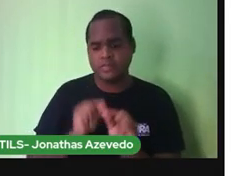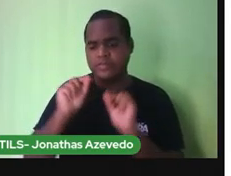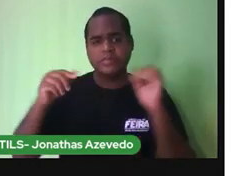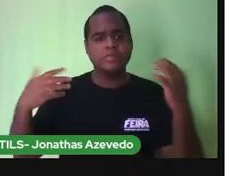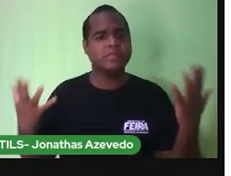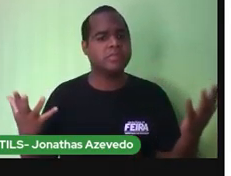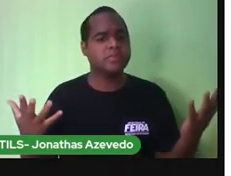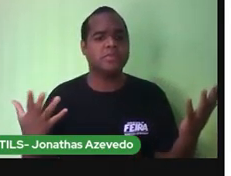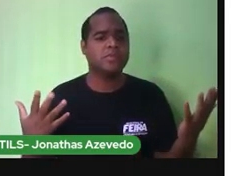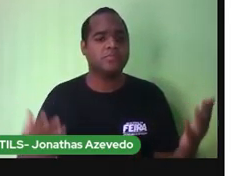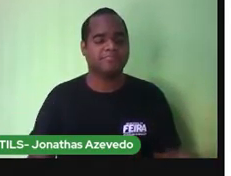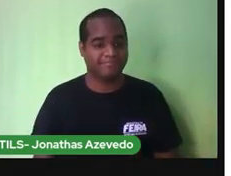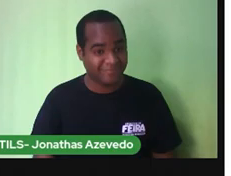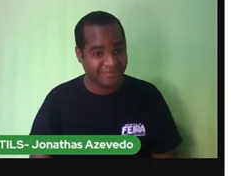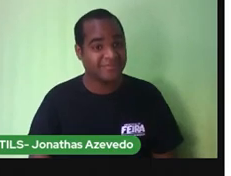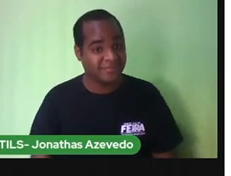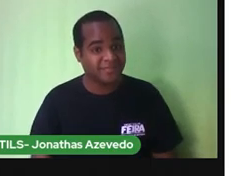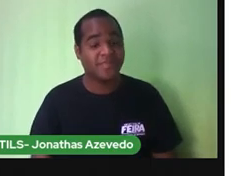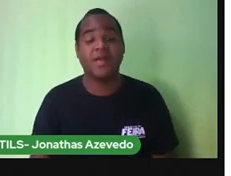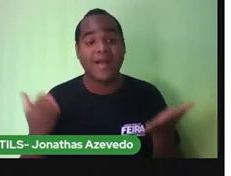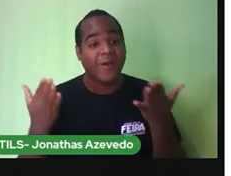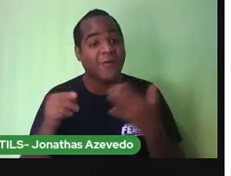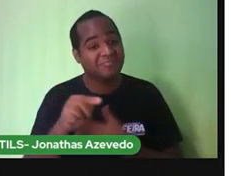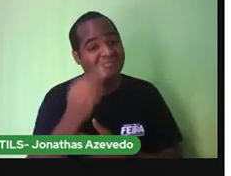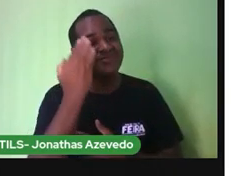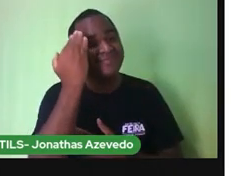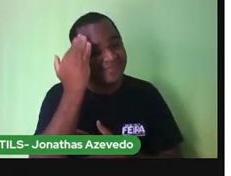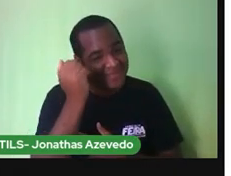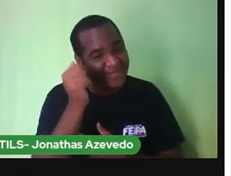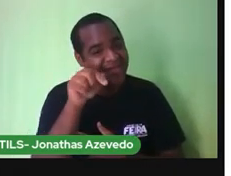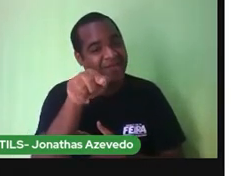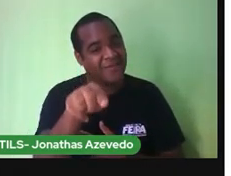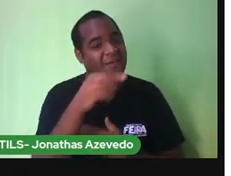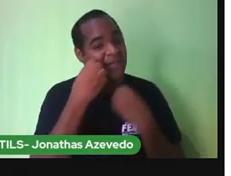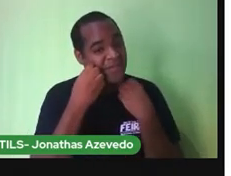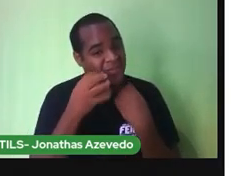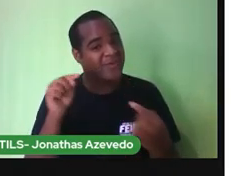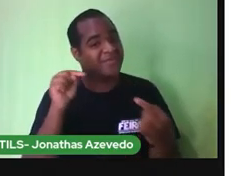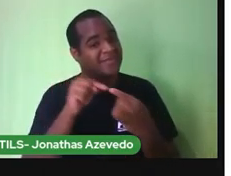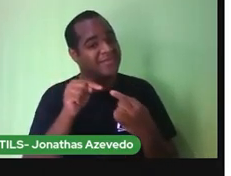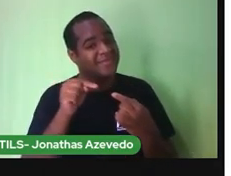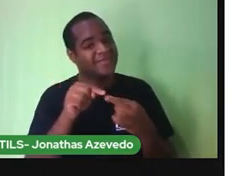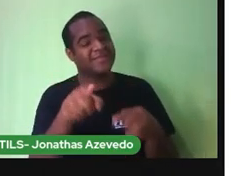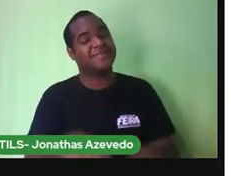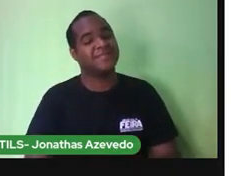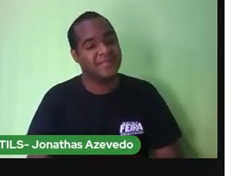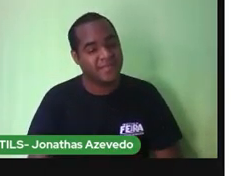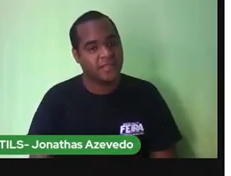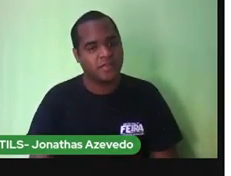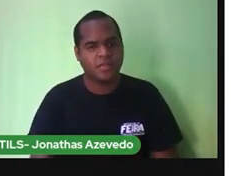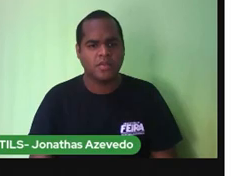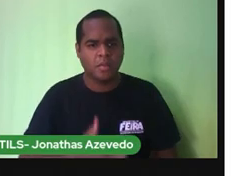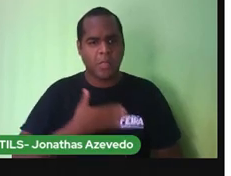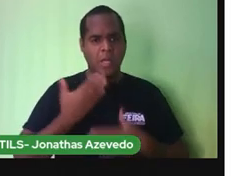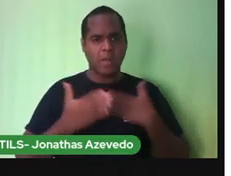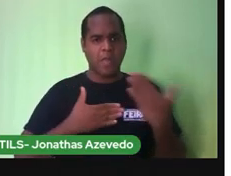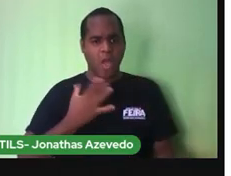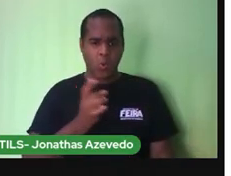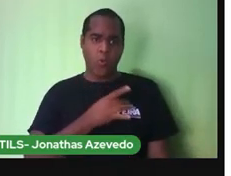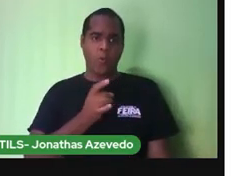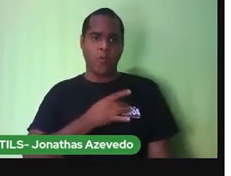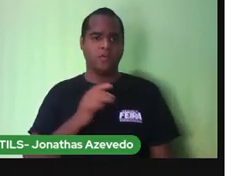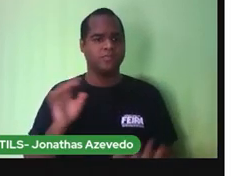isso e agora você já tá vendo que você sabe do que se trata às vezes assusta mas quando a